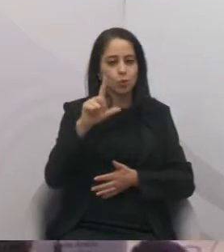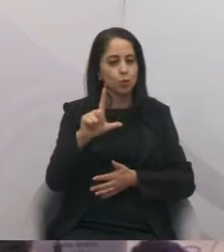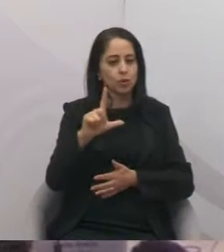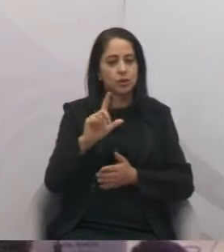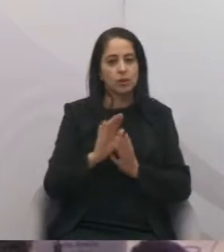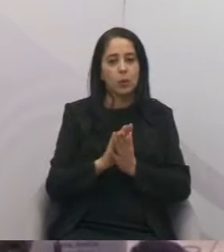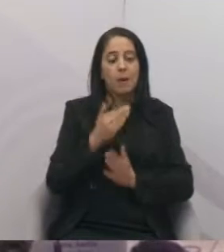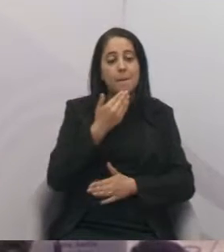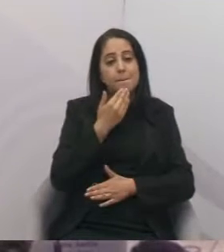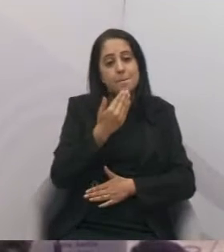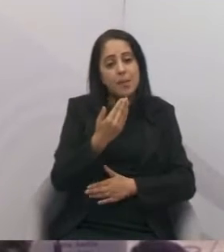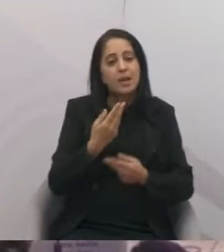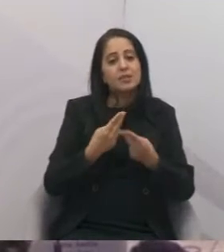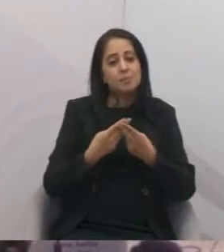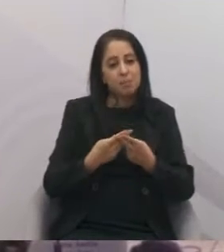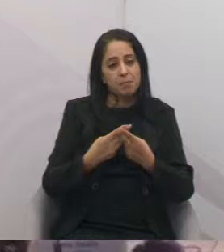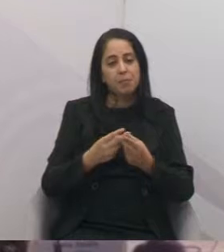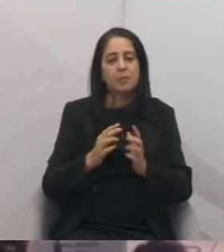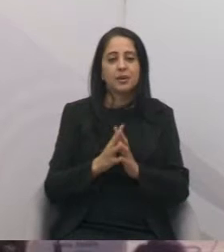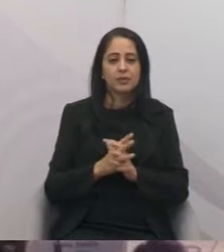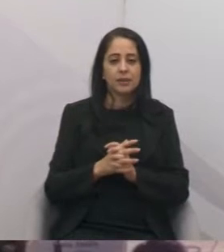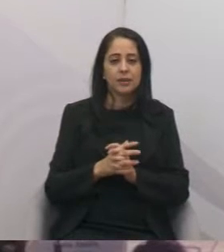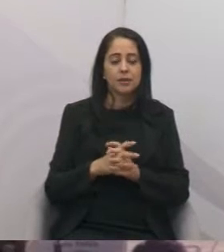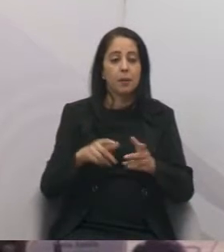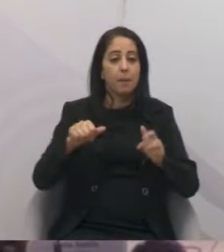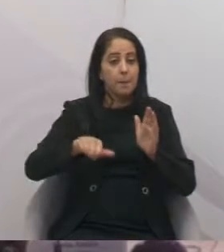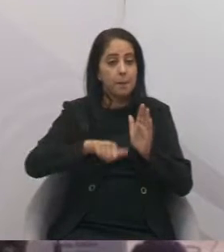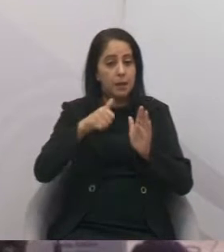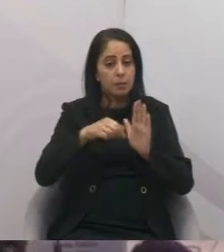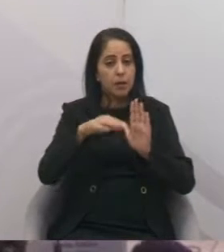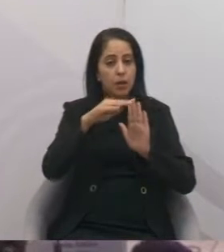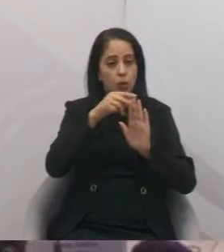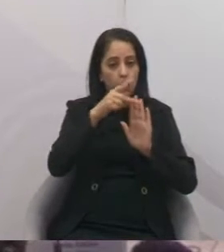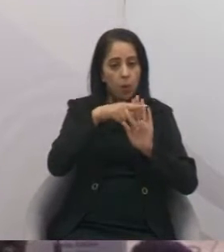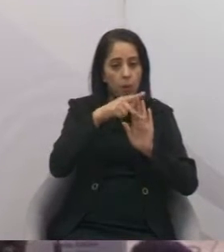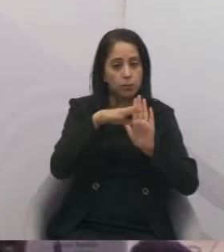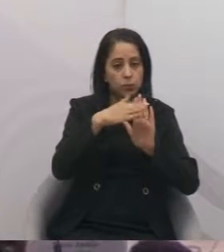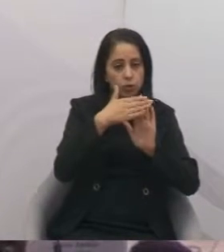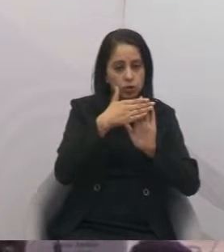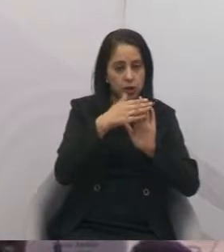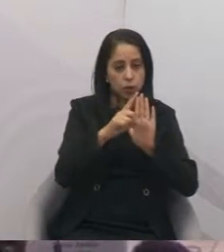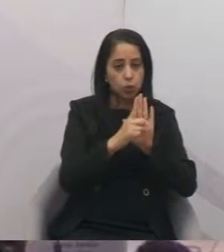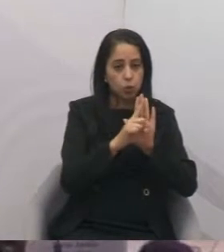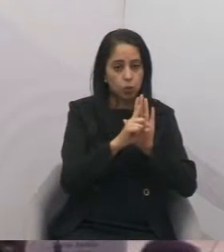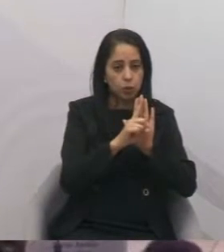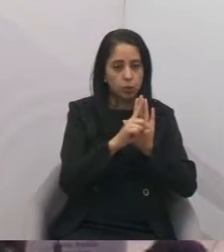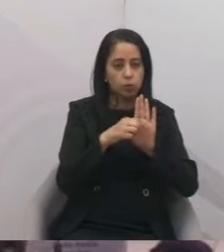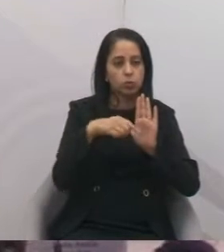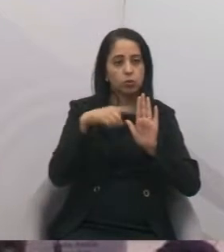gente vai votar primeiro do prefeito, em seguida a gente vota o segundo projeto.